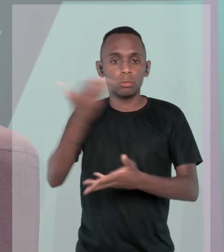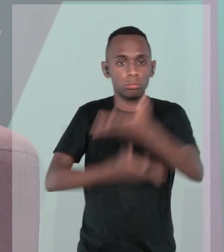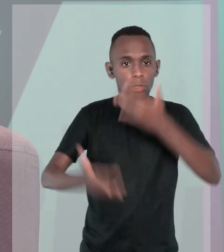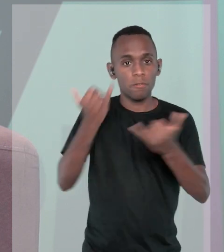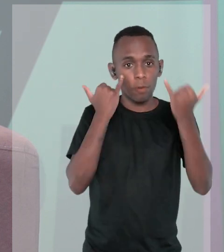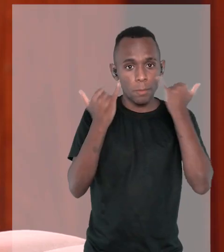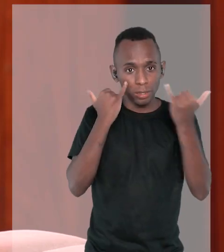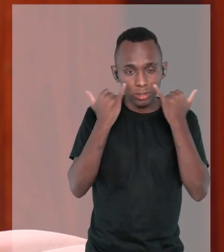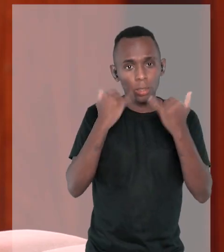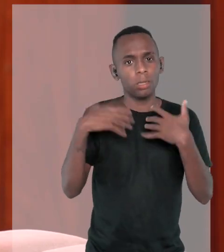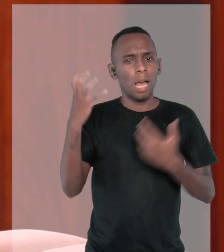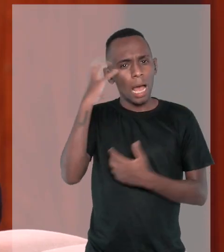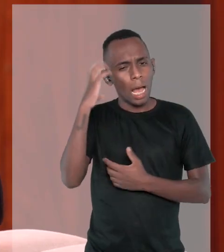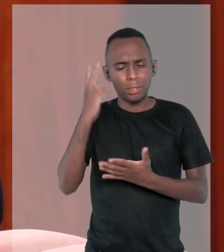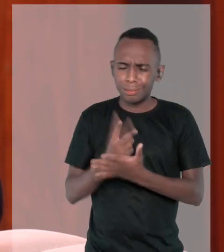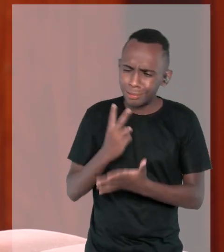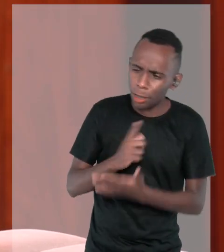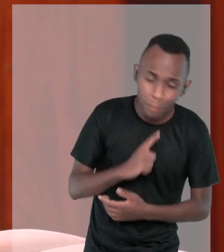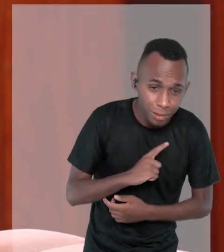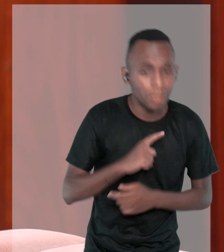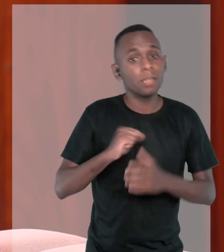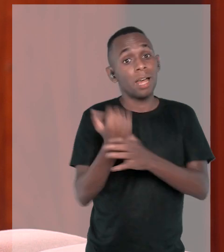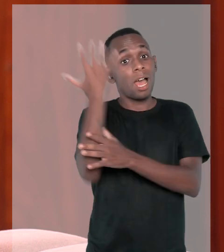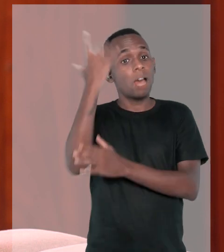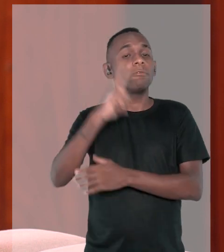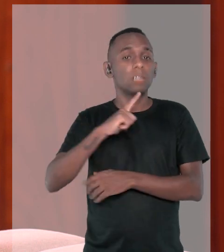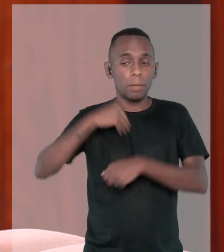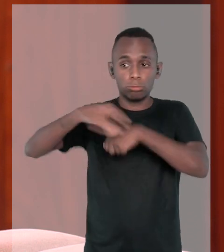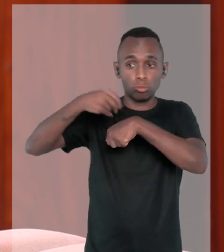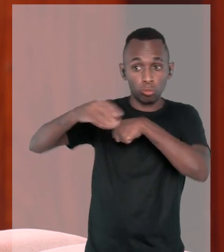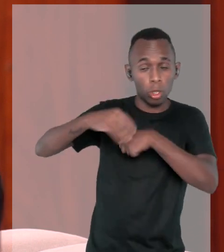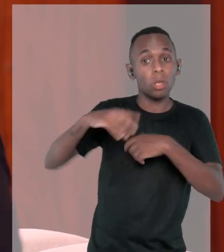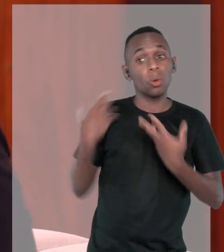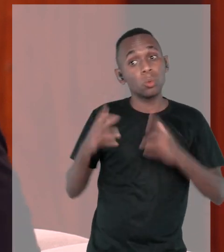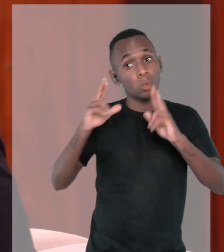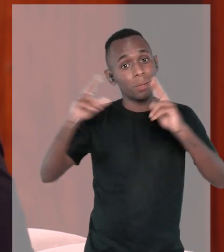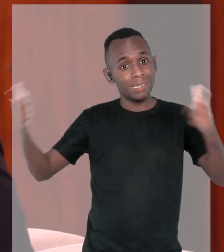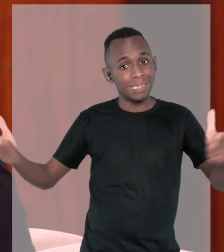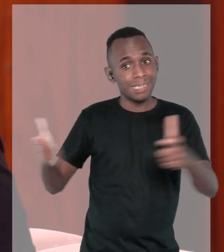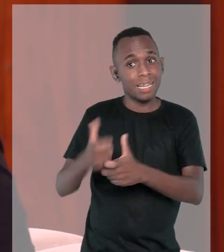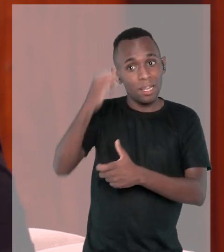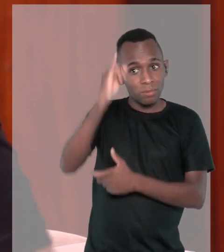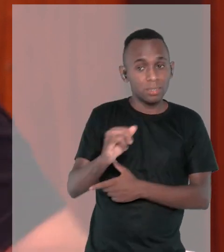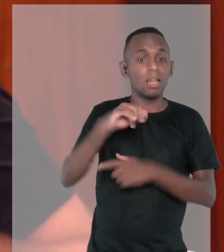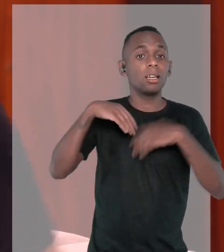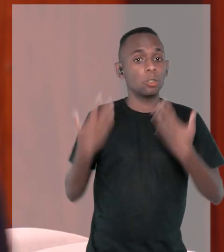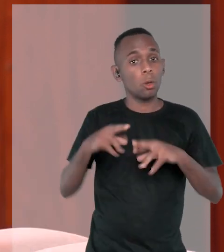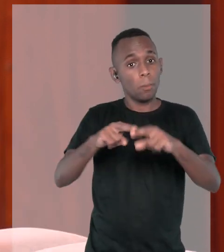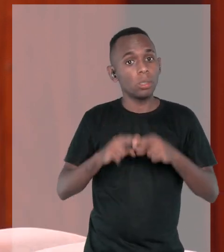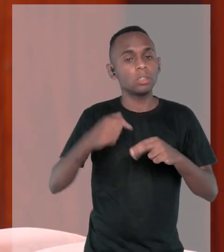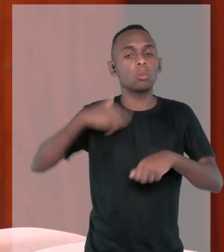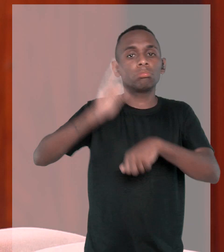informação. Rádio peão sempre vai ter, na árvore tem. Eu faço de tudo para que tenha menos. Para isso eu tenho